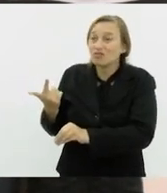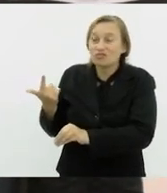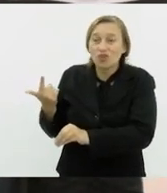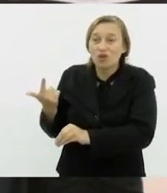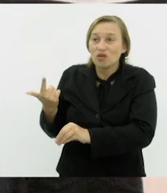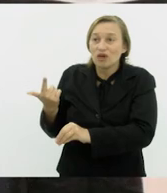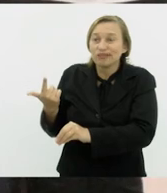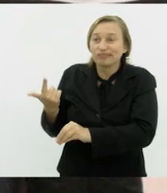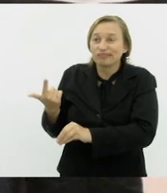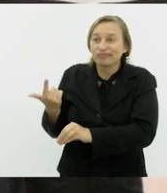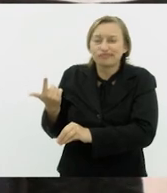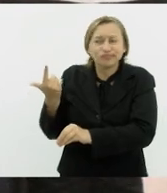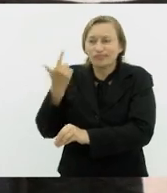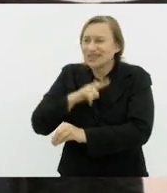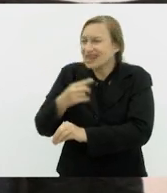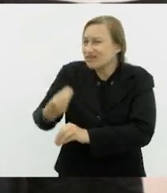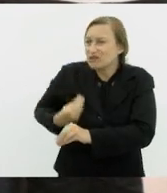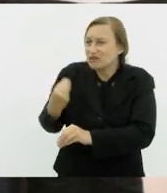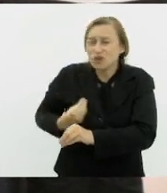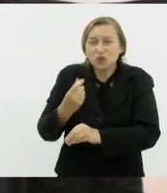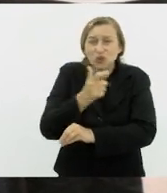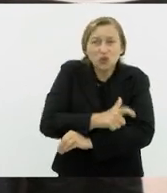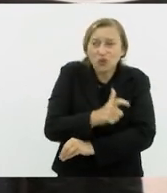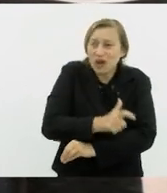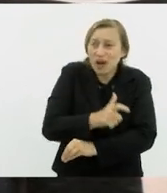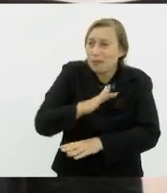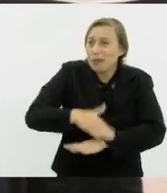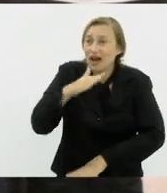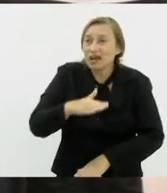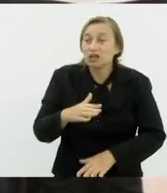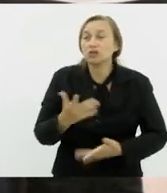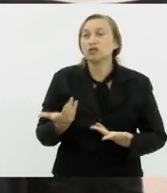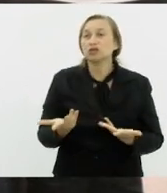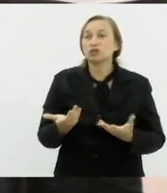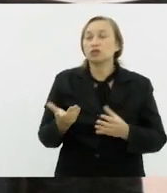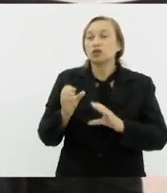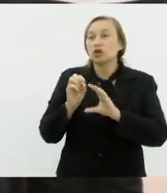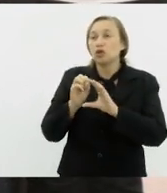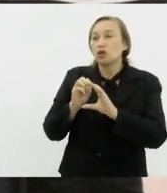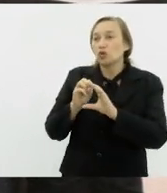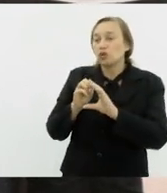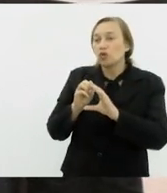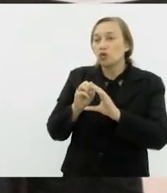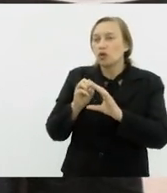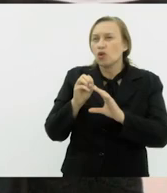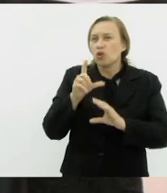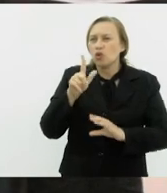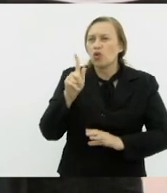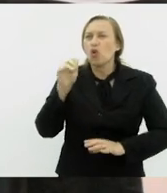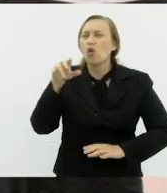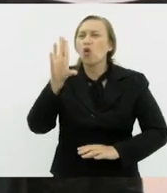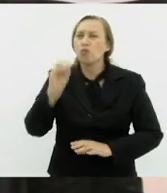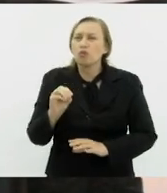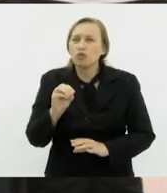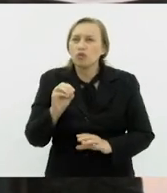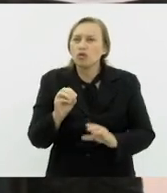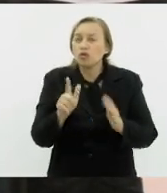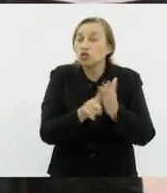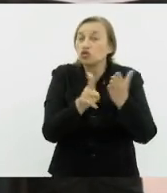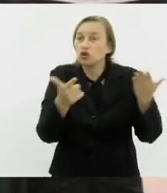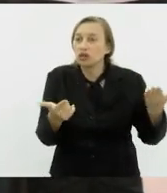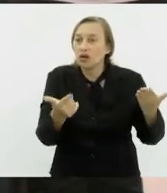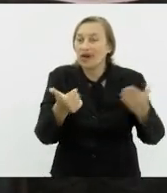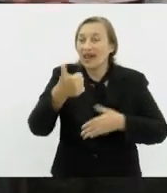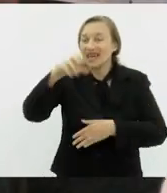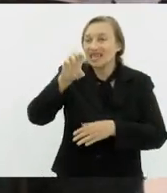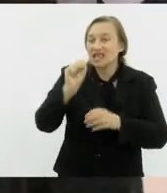estamos vivendo no Rio de Janeiro o que o Globo colocou há 15 anos atrás, a campanha, ilegal e daí. O que